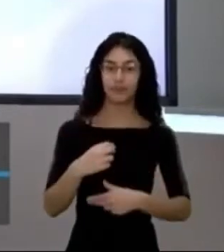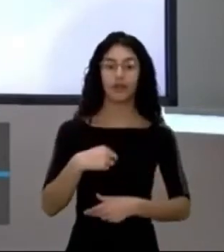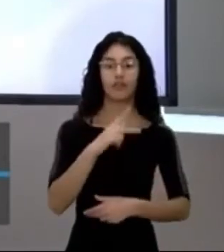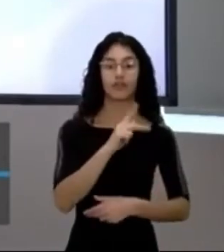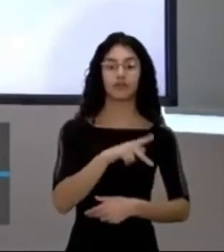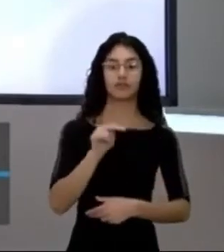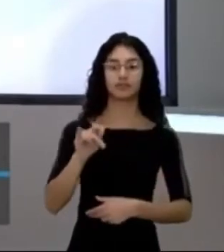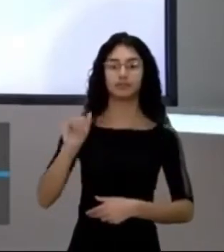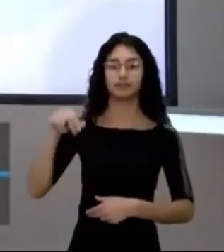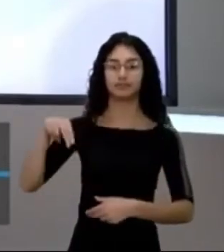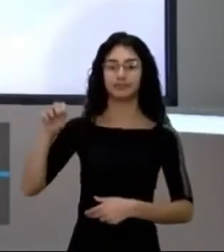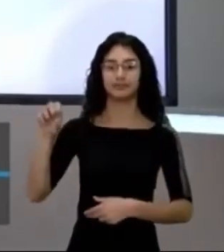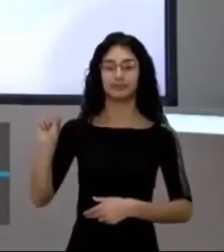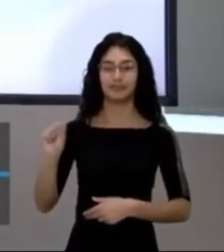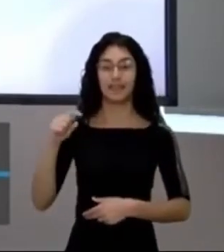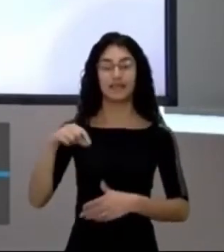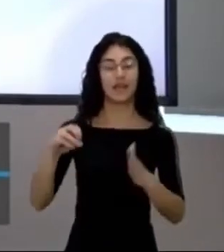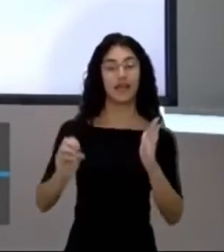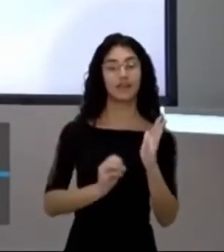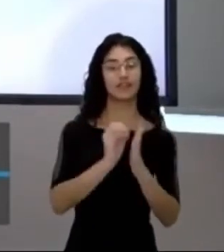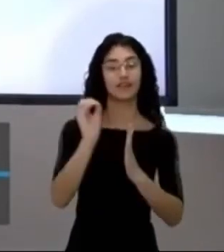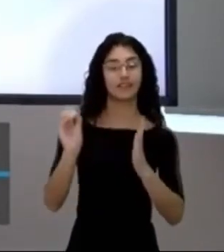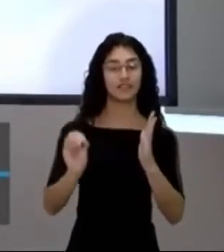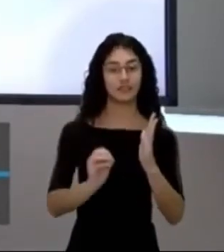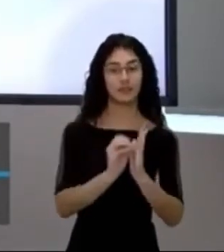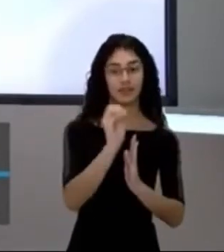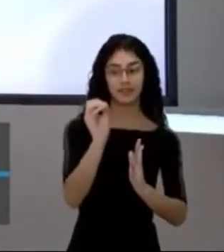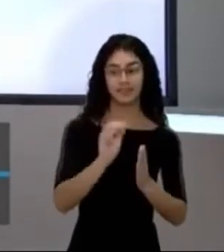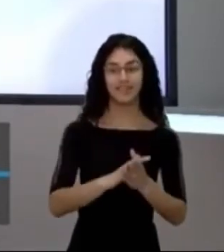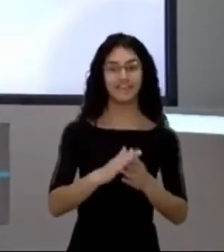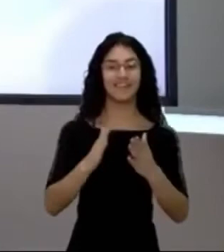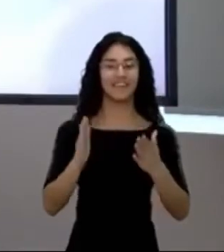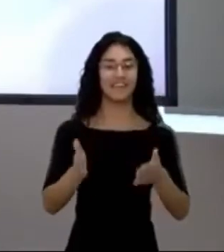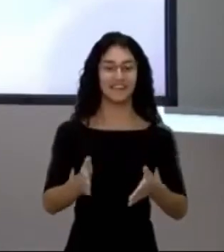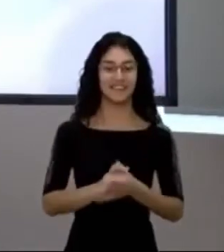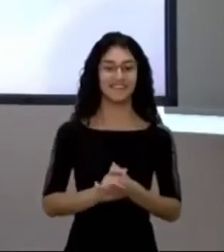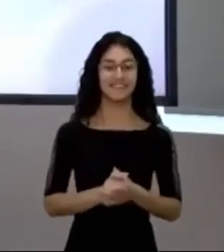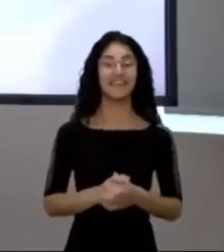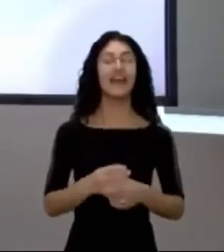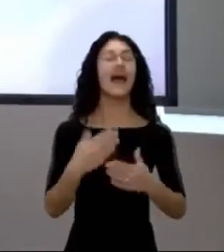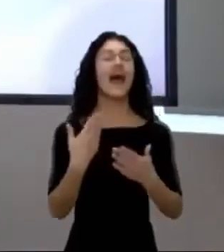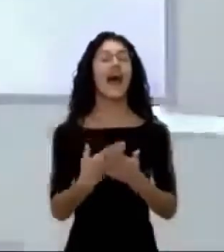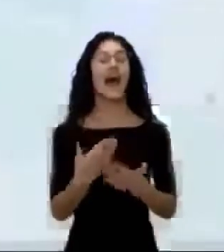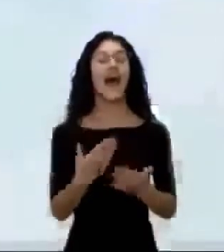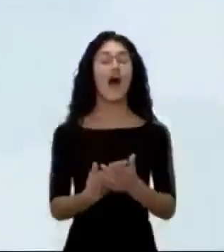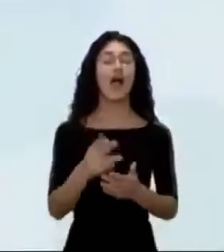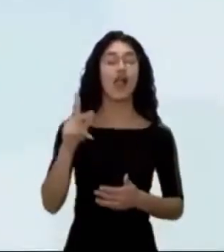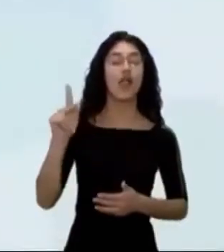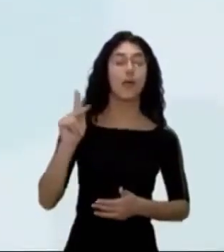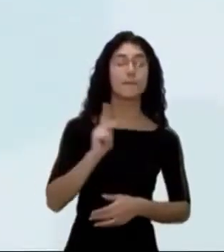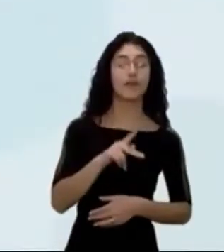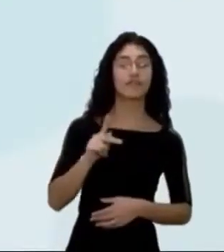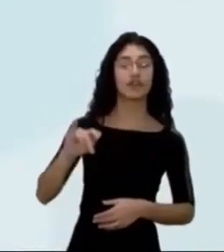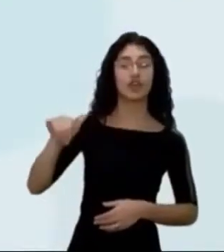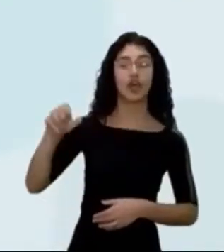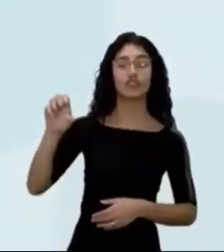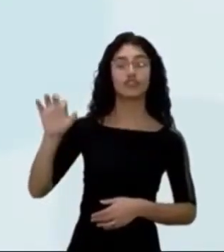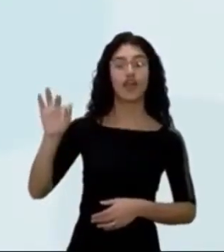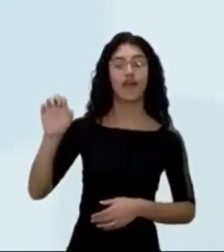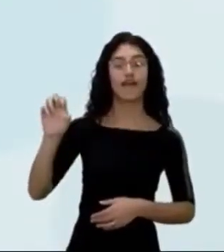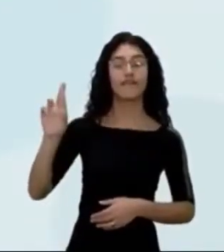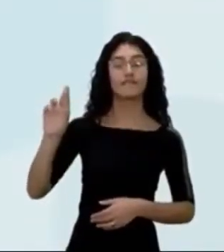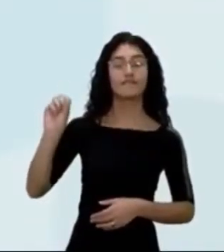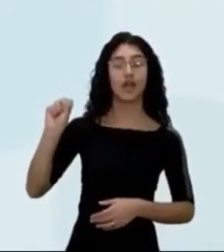professora de Inês aqui do centro de Mídias e hoje você vai ter aula com o professor Jefferson o